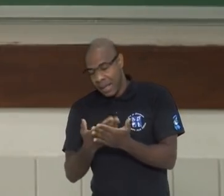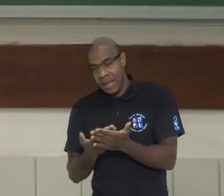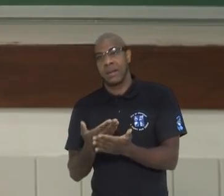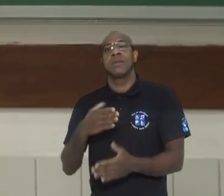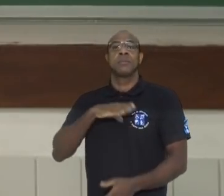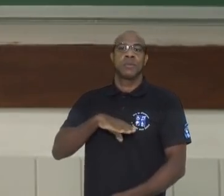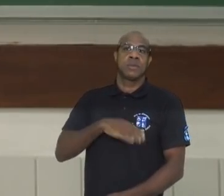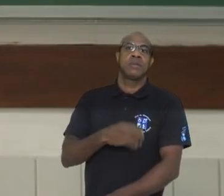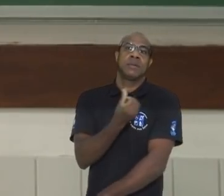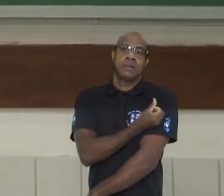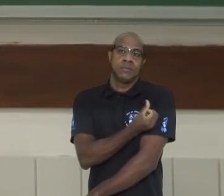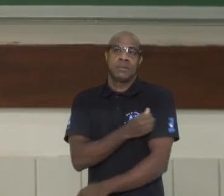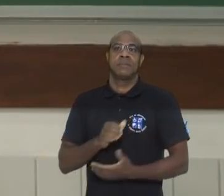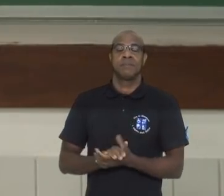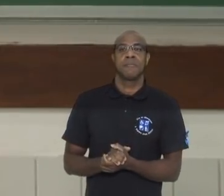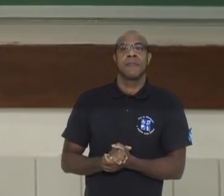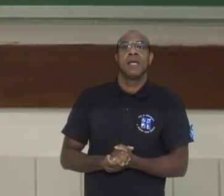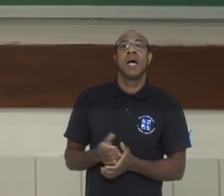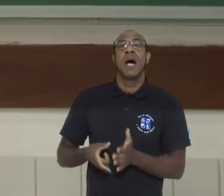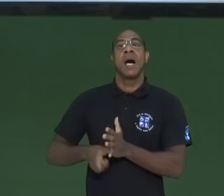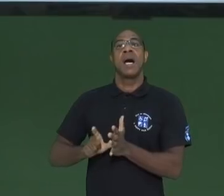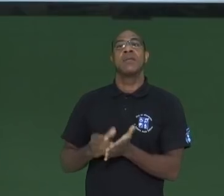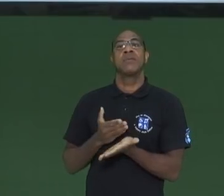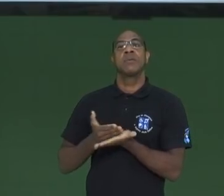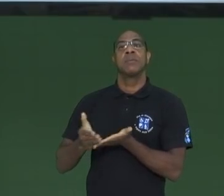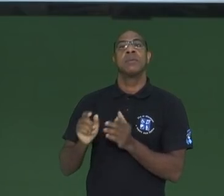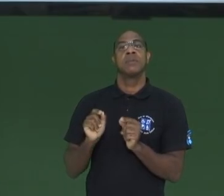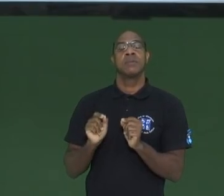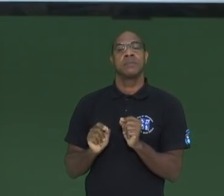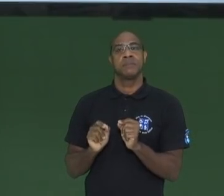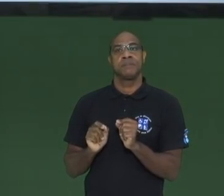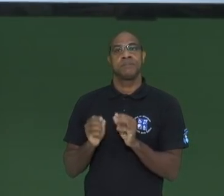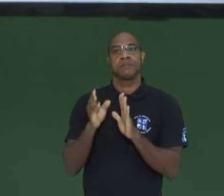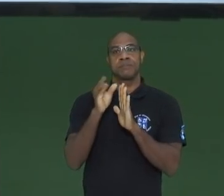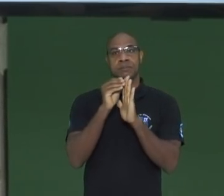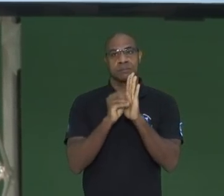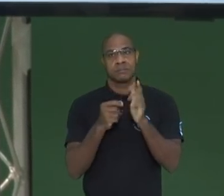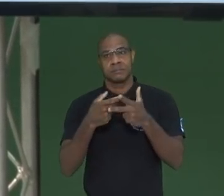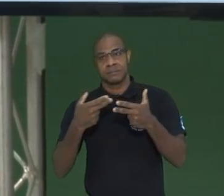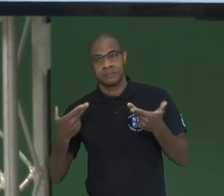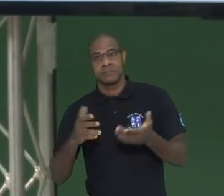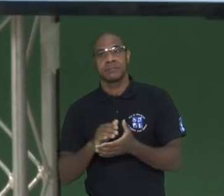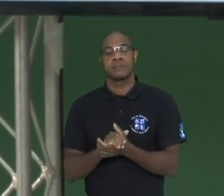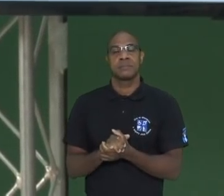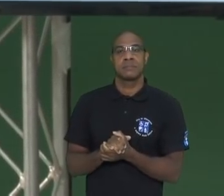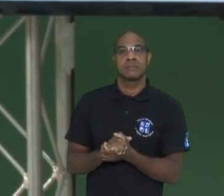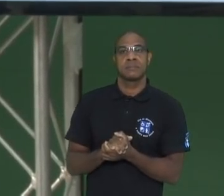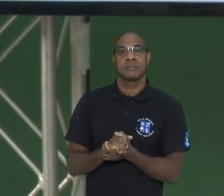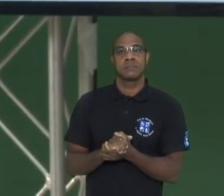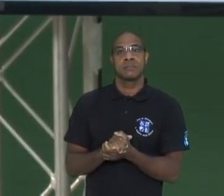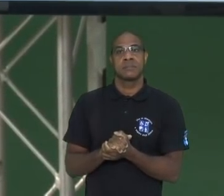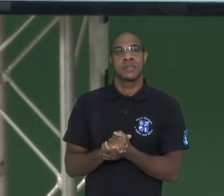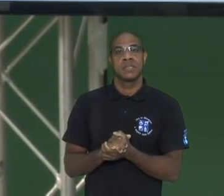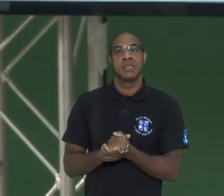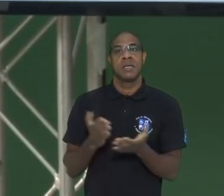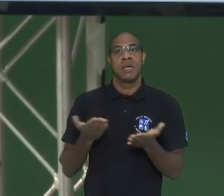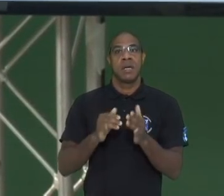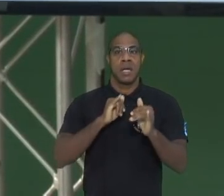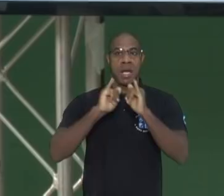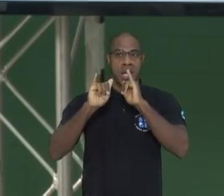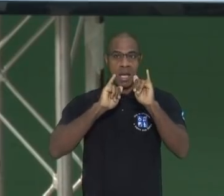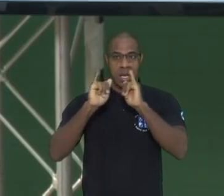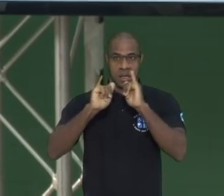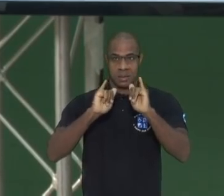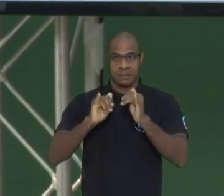sextos anos. Antes de nós começarmos o assunto da nossa aula hoje, vamos dar os nossos